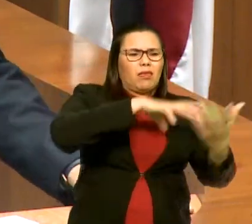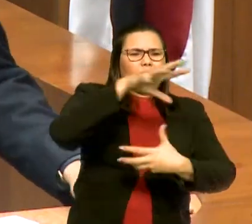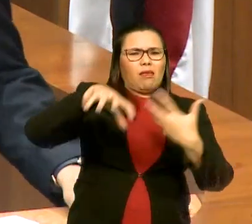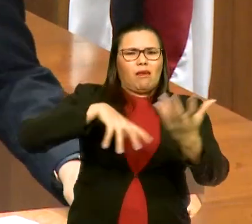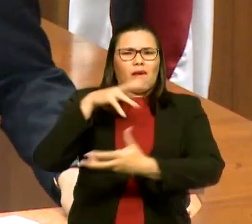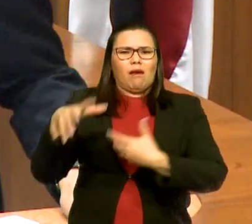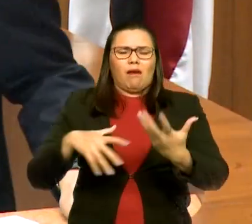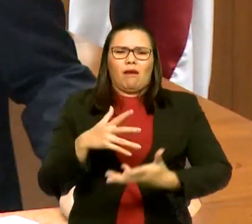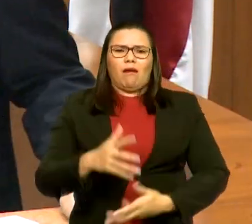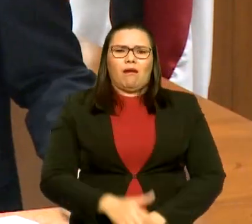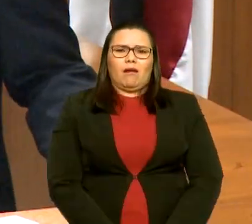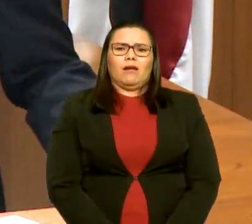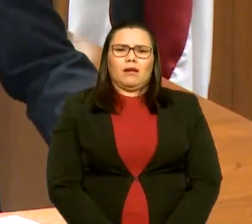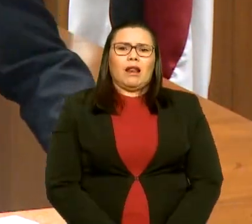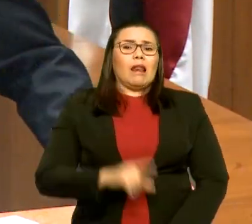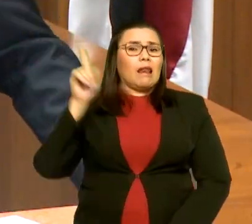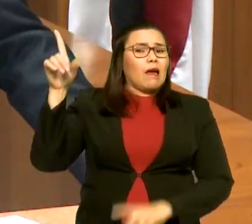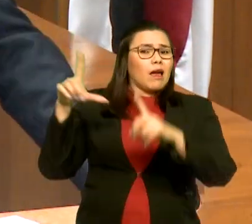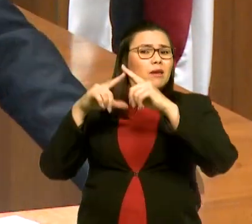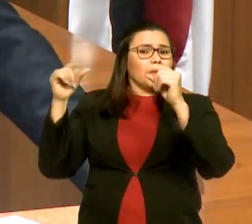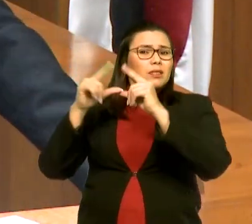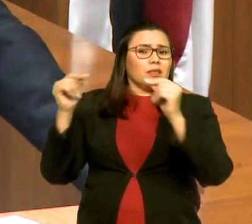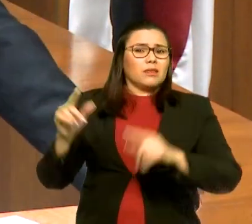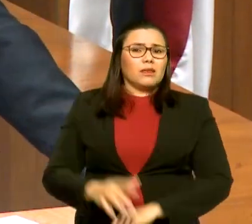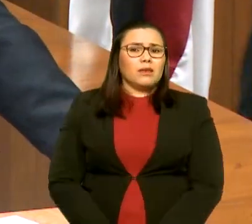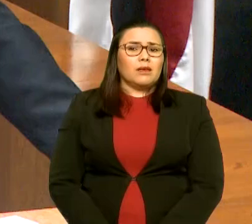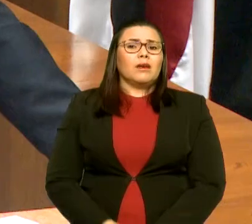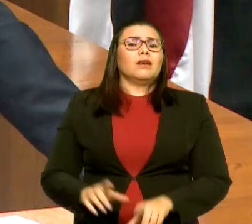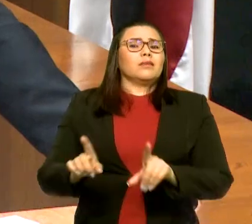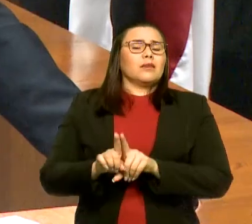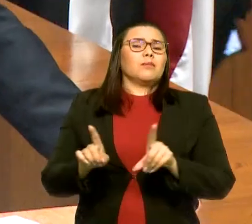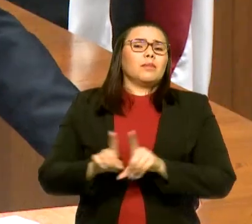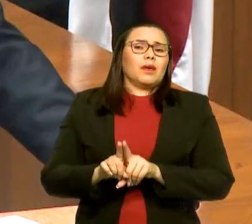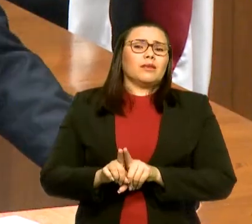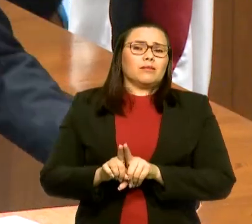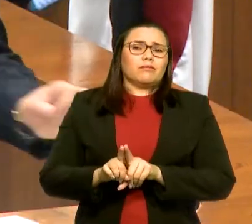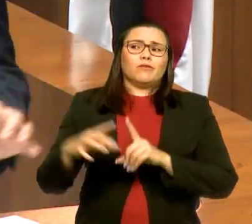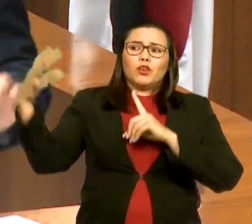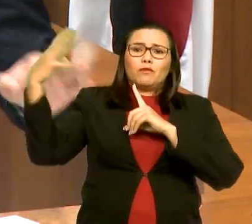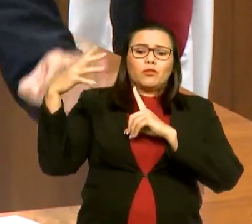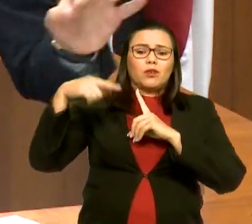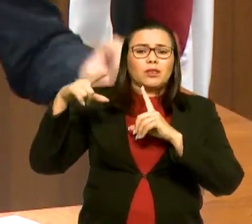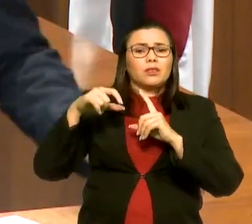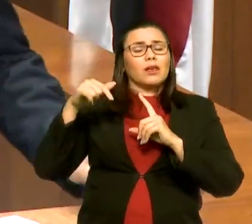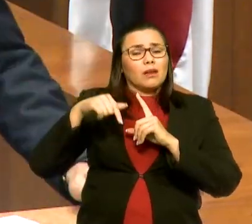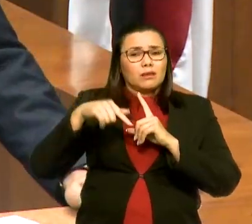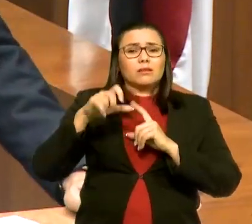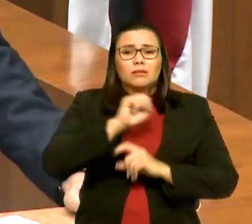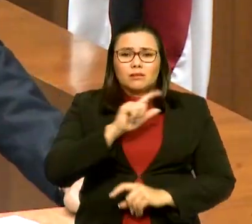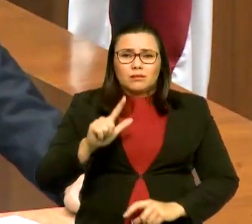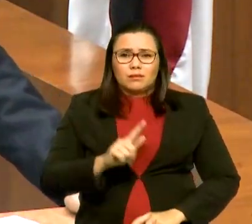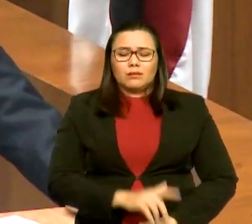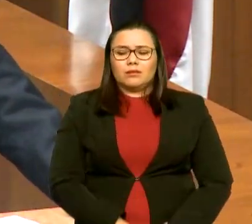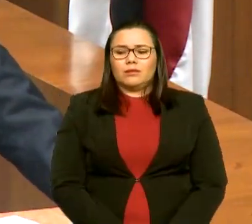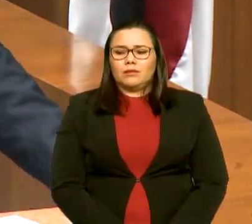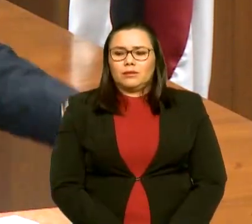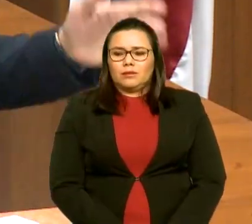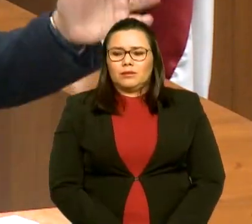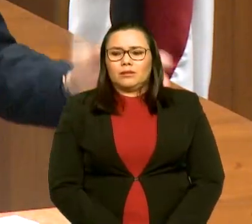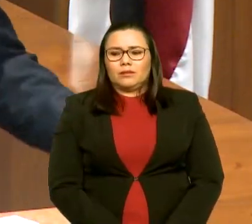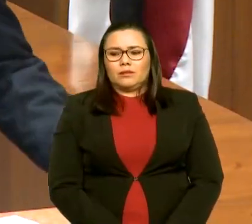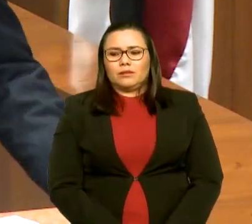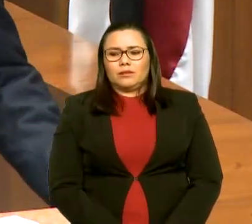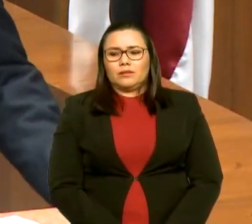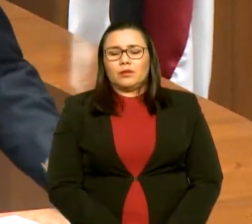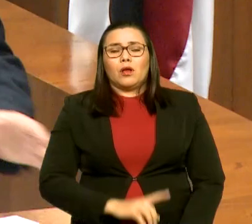E a gente está aqui hoje é também celebrar a democracia. É celebrar que as regras do jogo estão mantidas. Que a